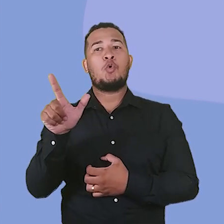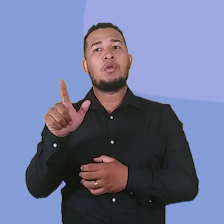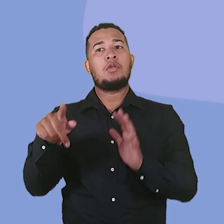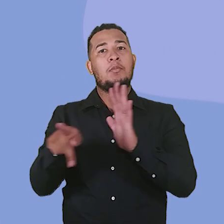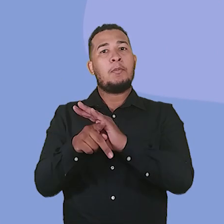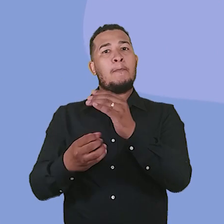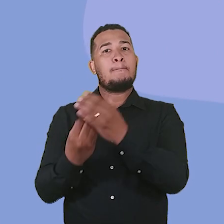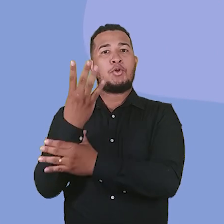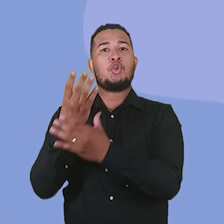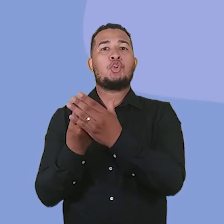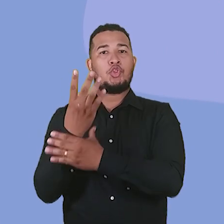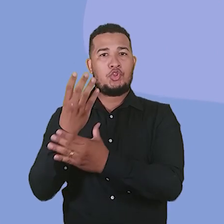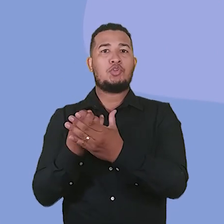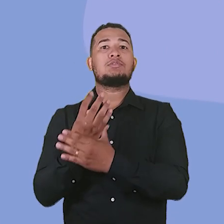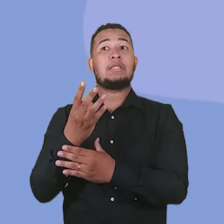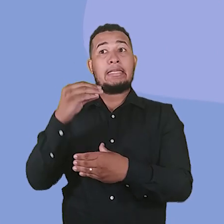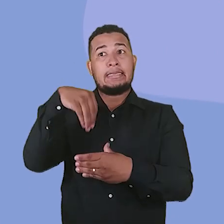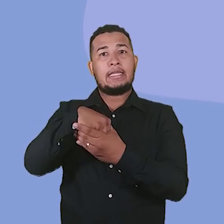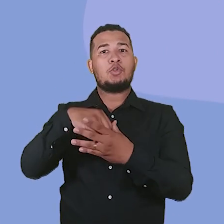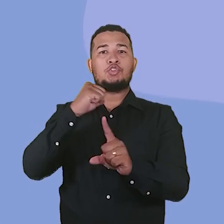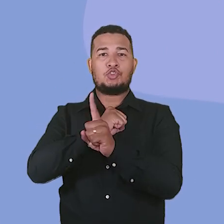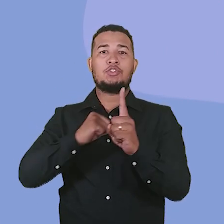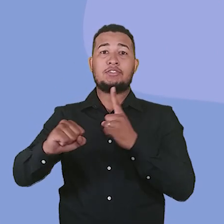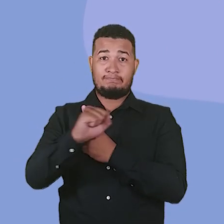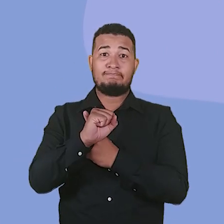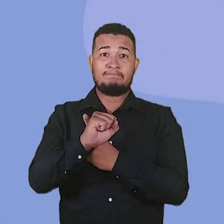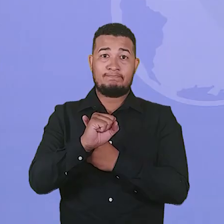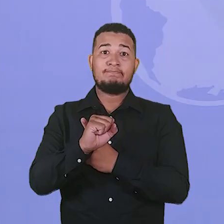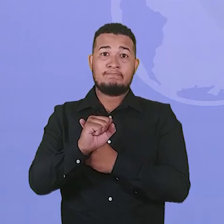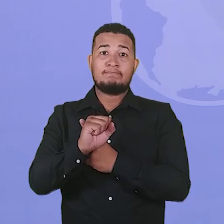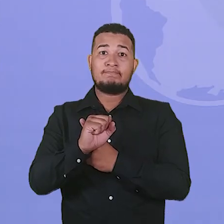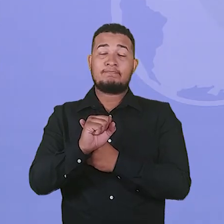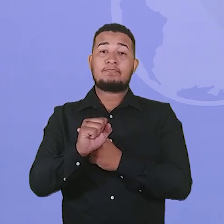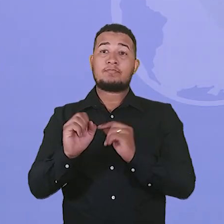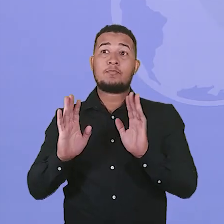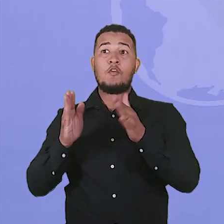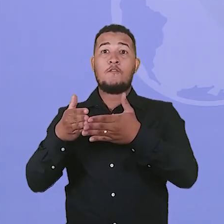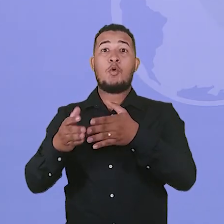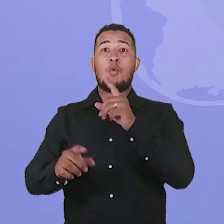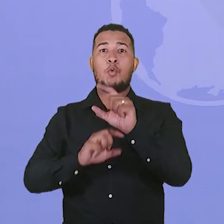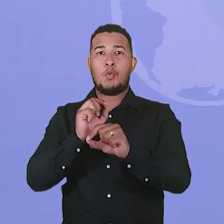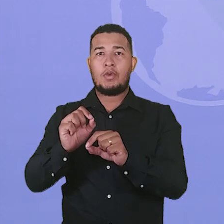de produzir dentro da sociedade, pautada